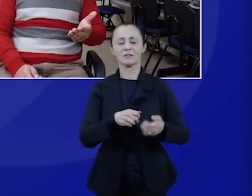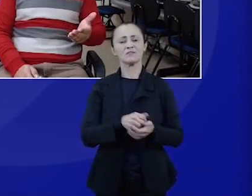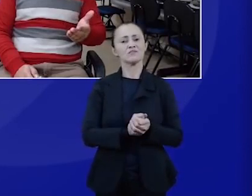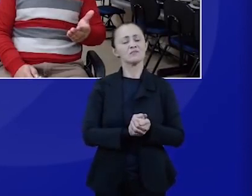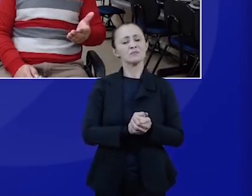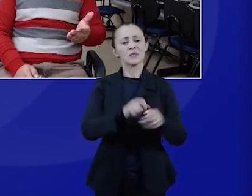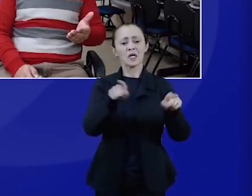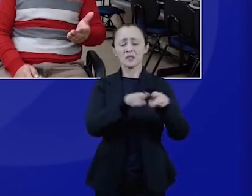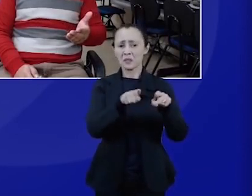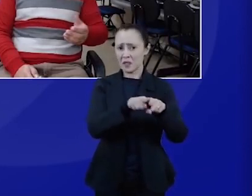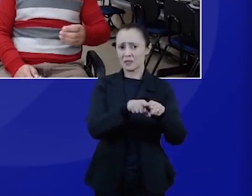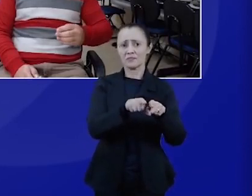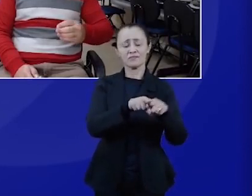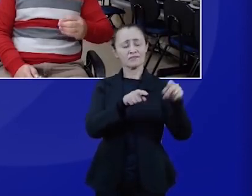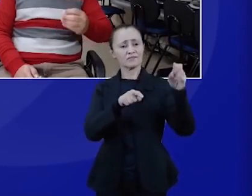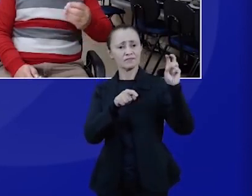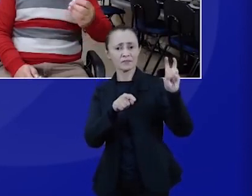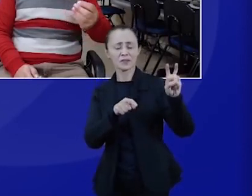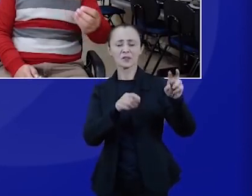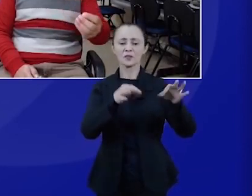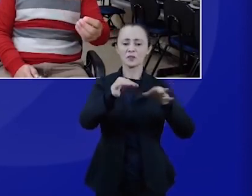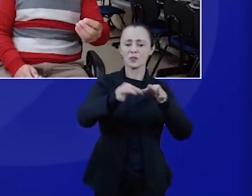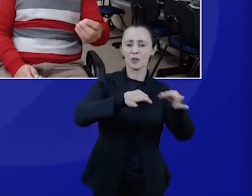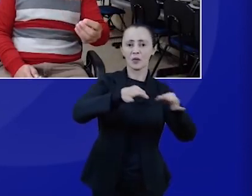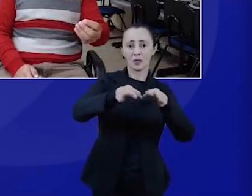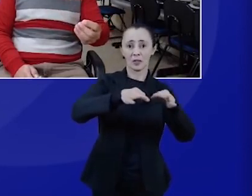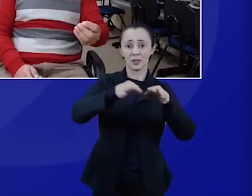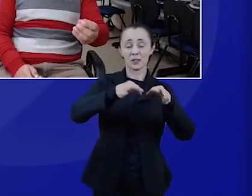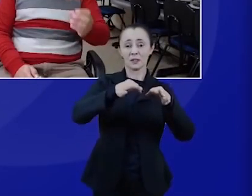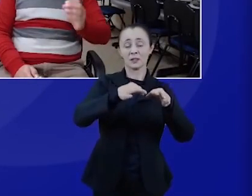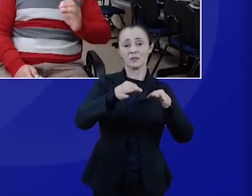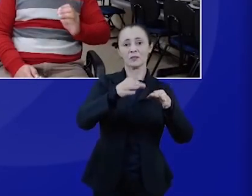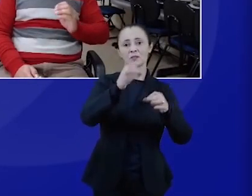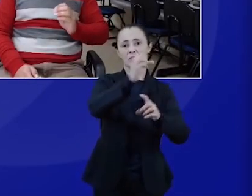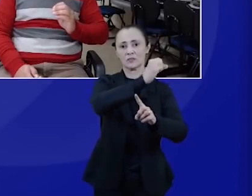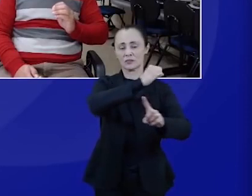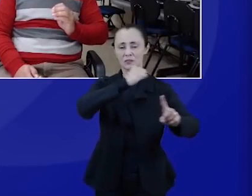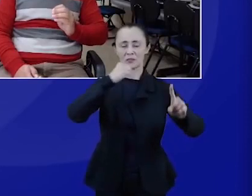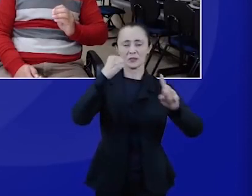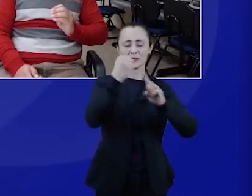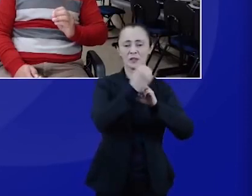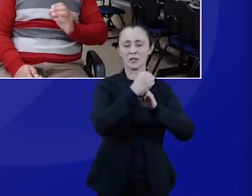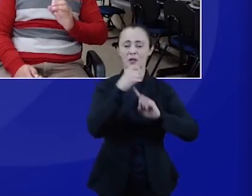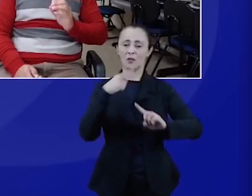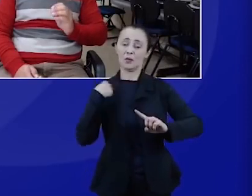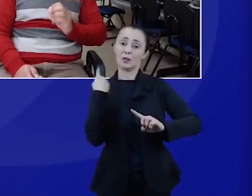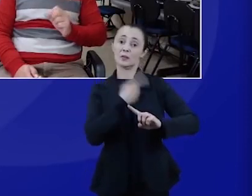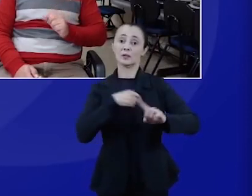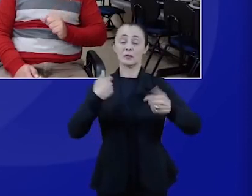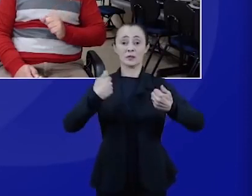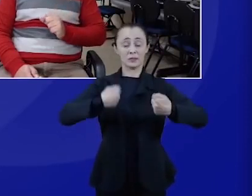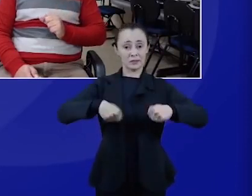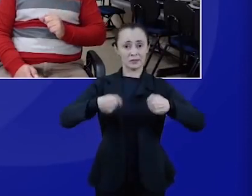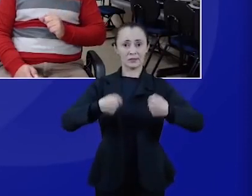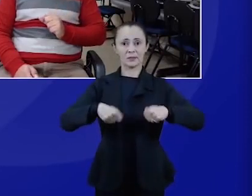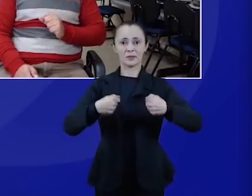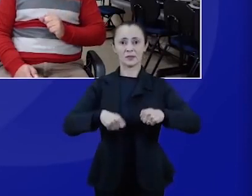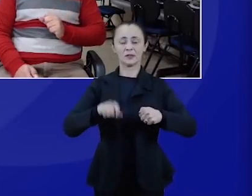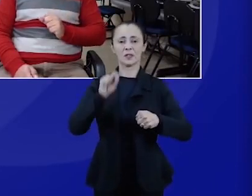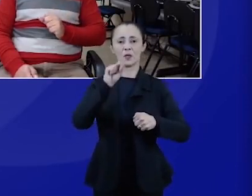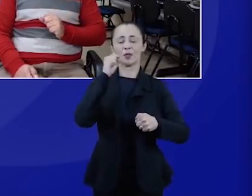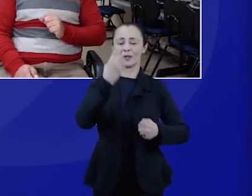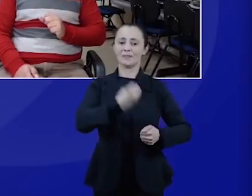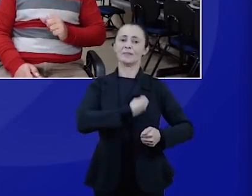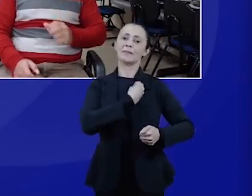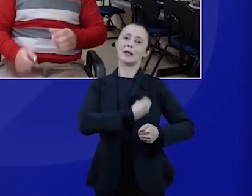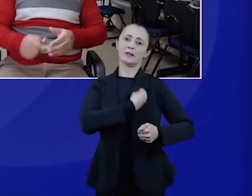controle social, ou seja, para nós chegarmos a esse controle social, nós precisamos ter uma efetiva